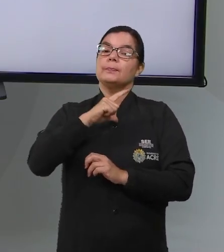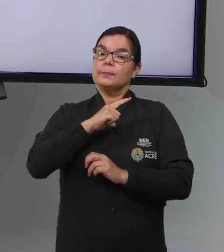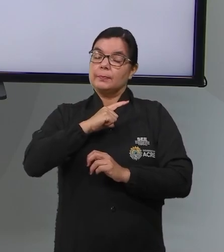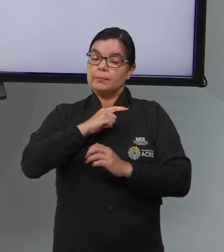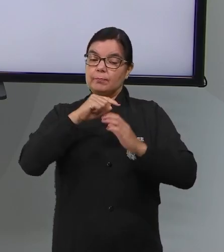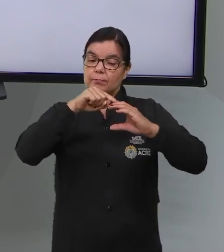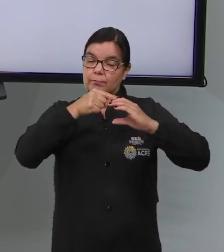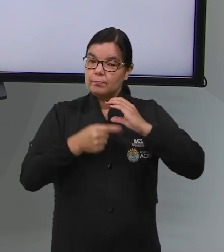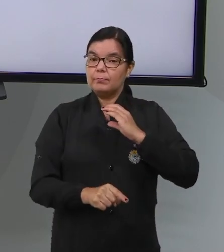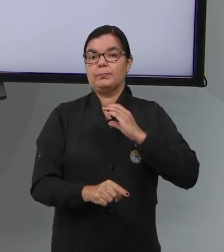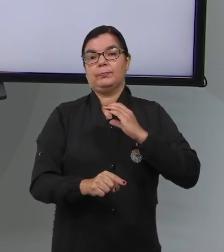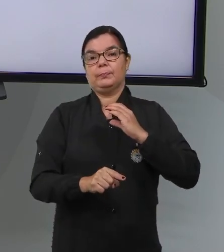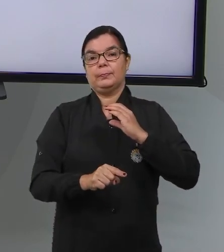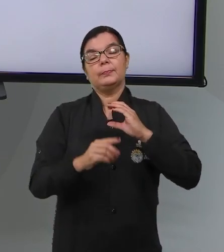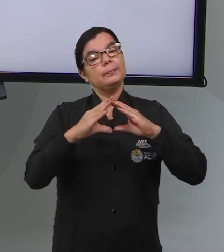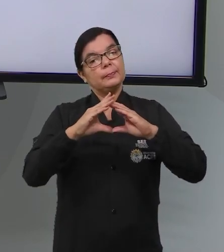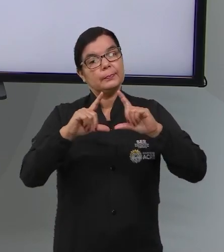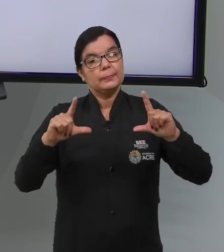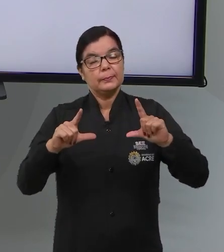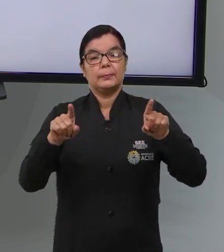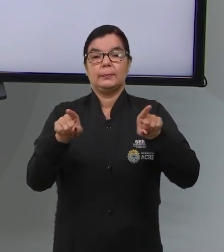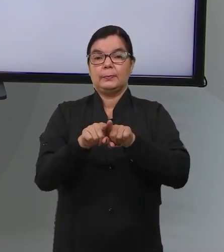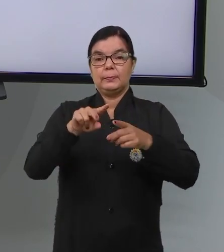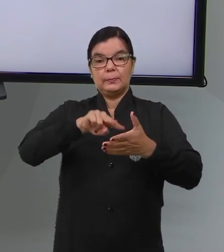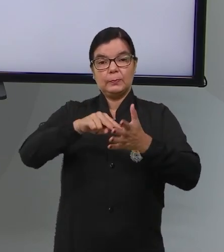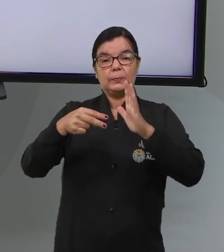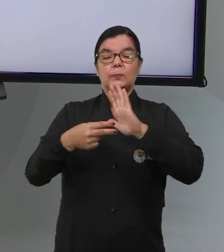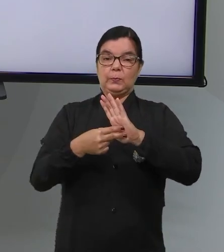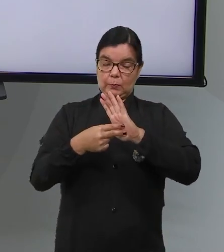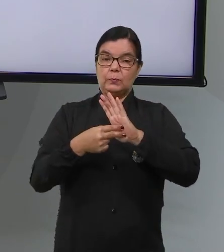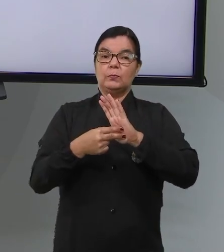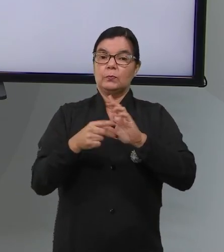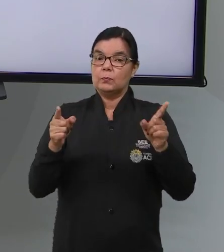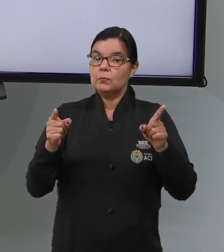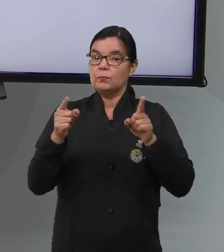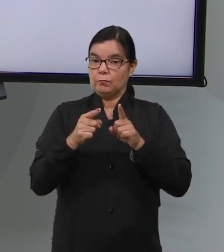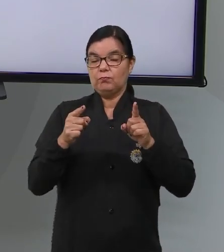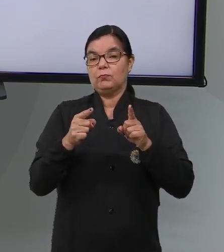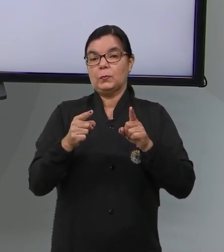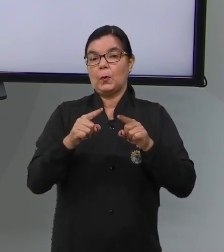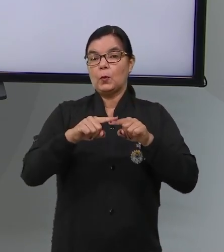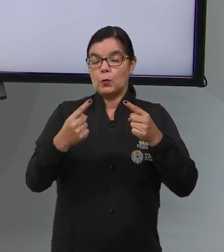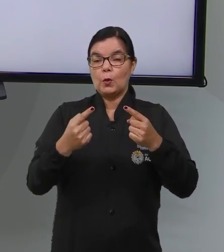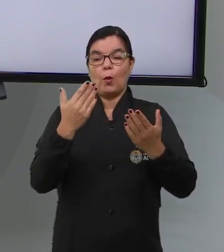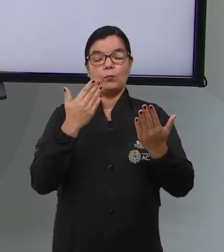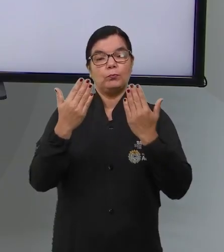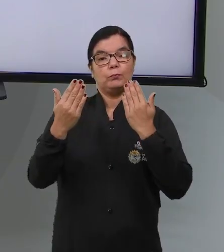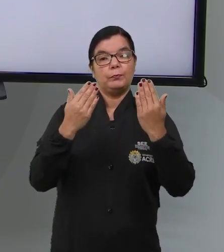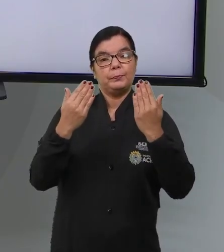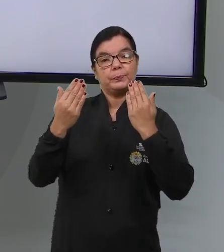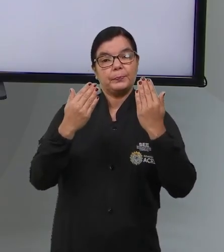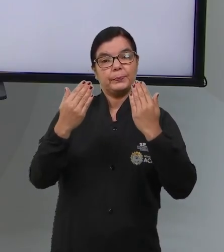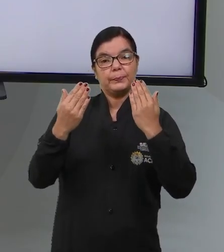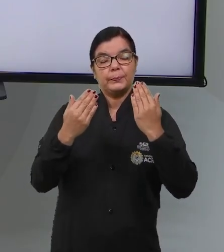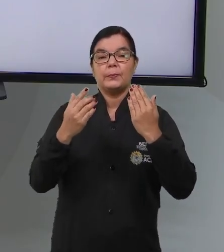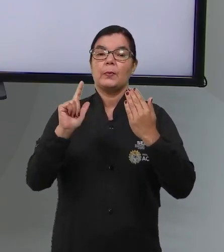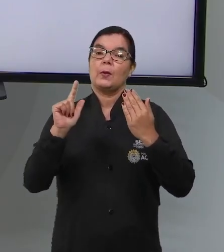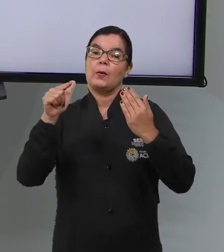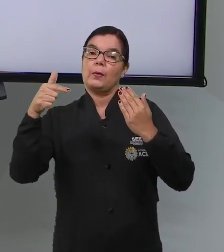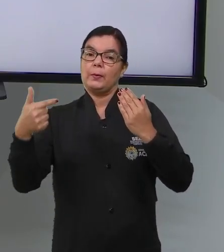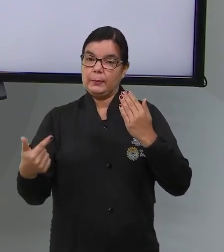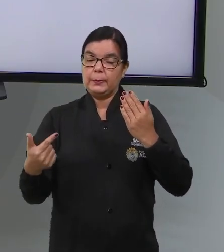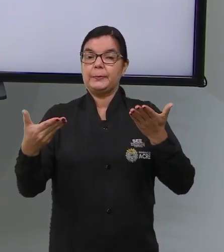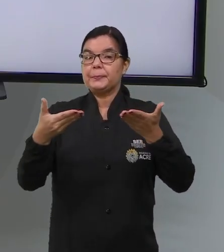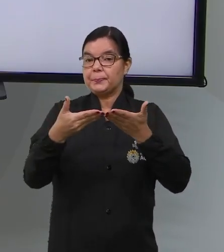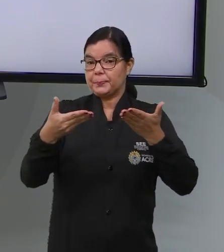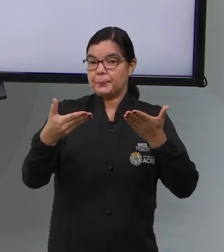mais além e, obviamente, um sentido muito menos supérfluo em comparação a esse sentido que